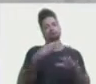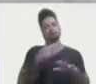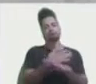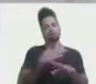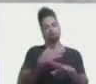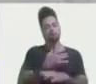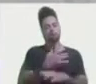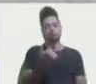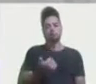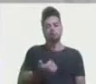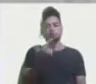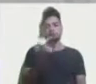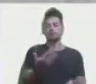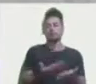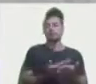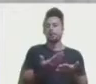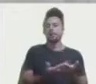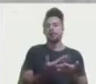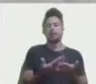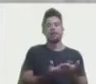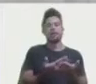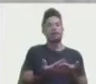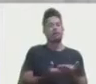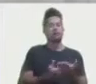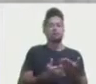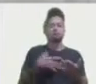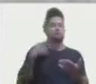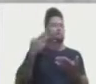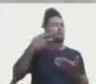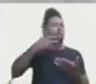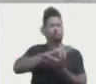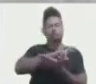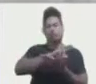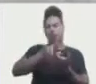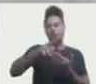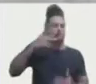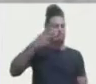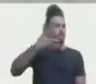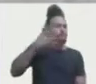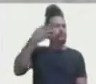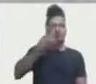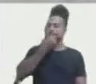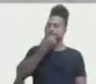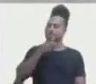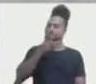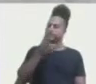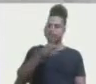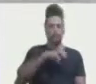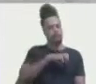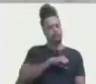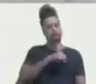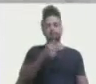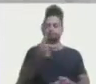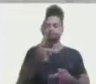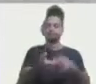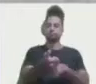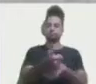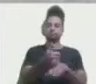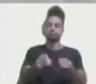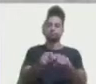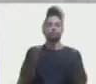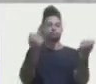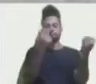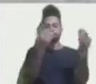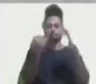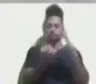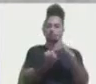editados centenas e centenas de palestras e tudo isso com muito amor parabéns também pelo Instituto Gilson Volpato